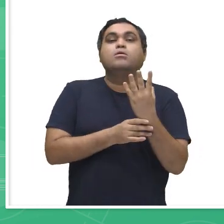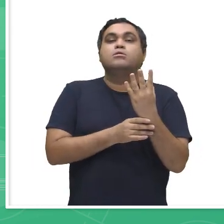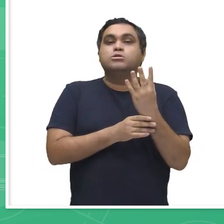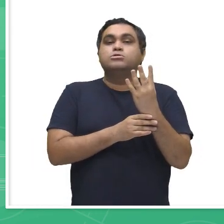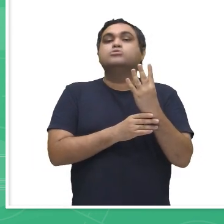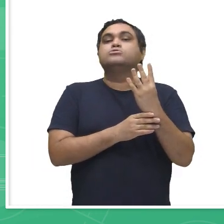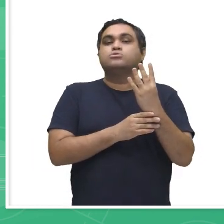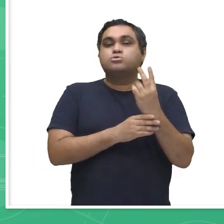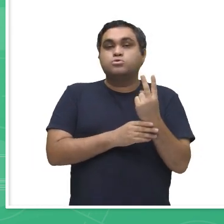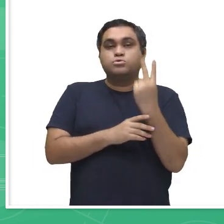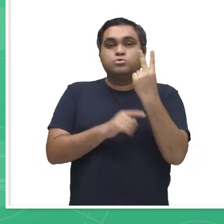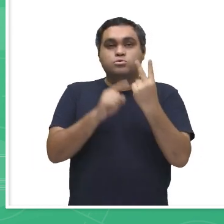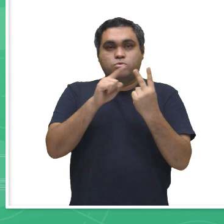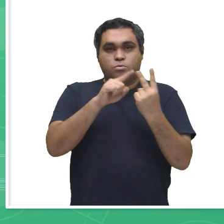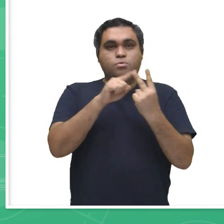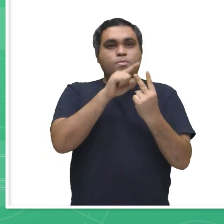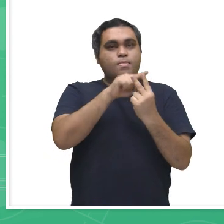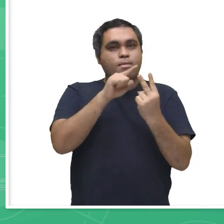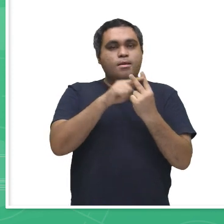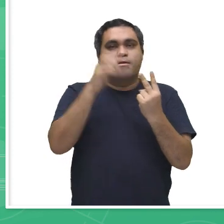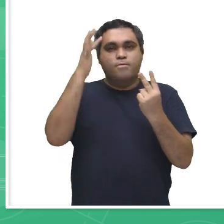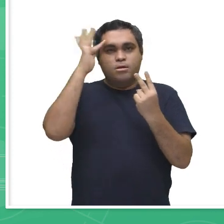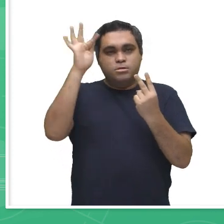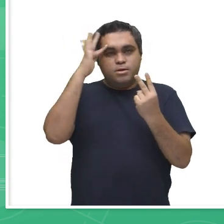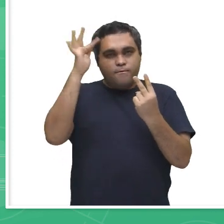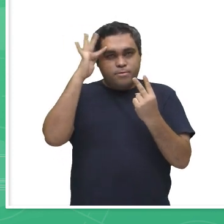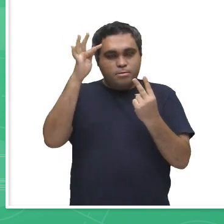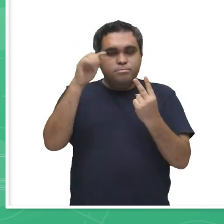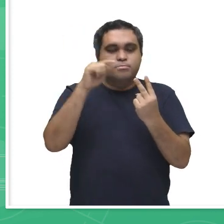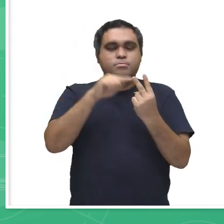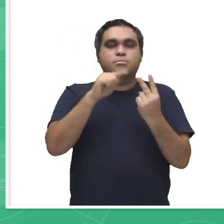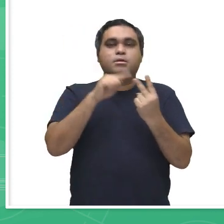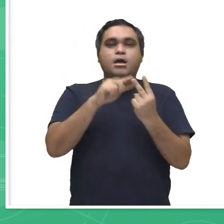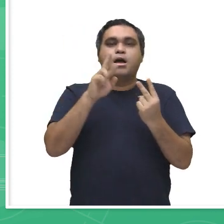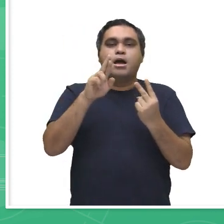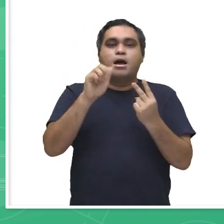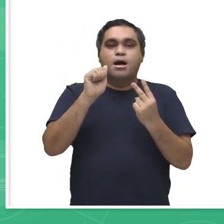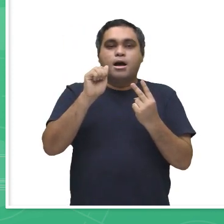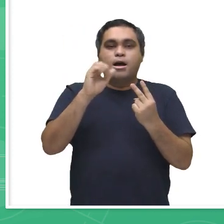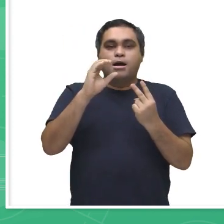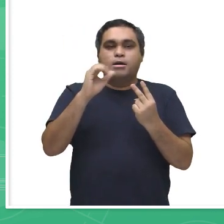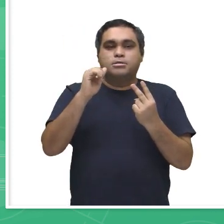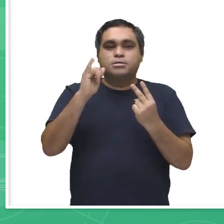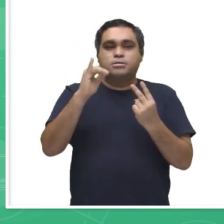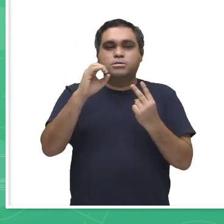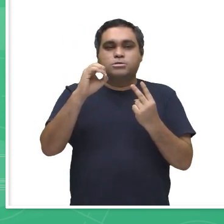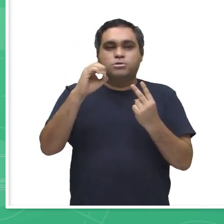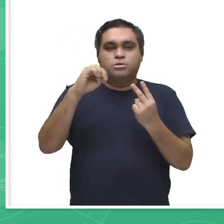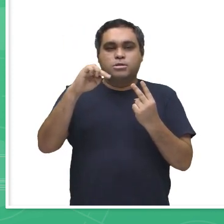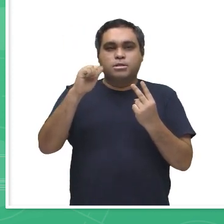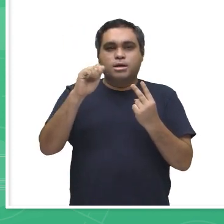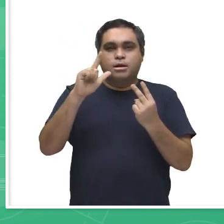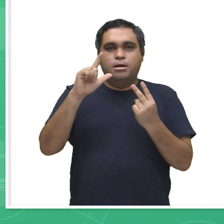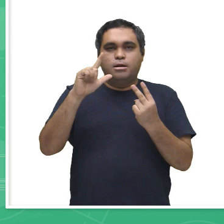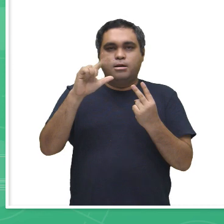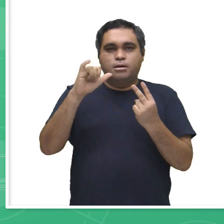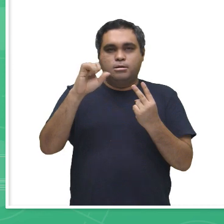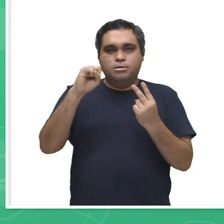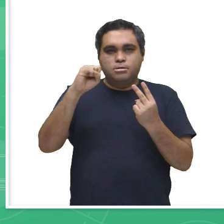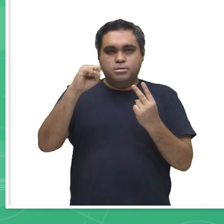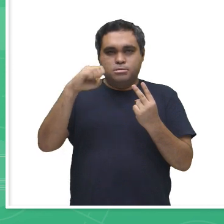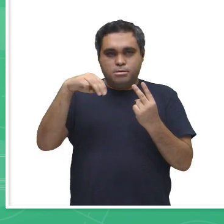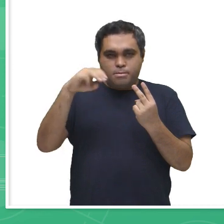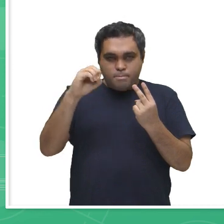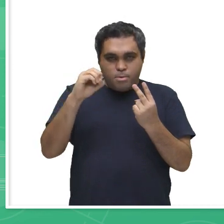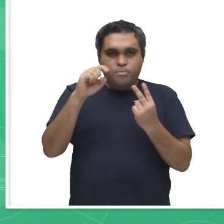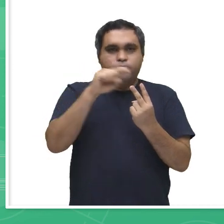filosóficas fantásticas nesse período aí, que é o racionalismo e o empirismo, que são correntes de pensamento construídas nesse período que